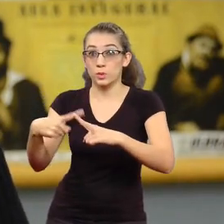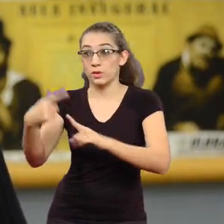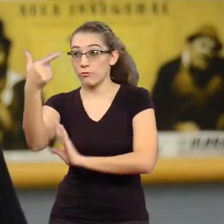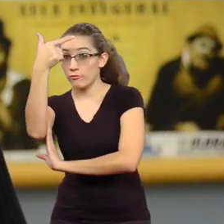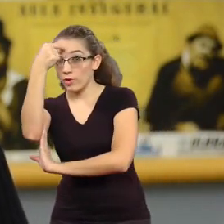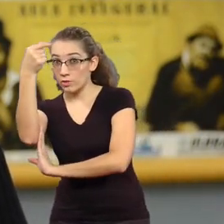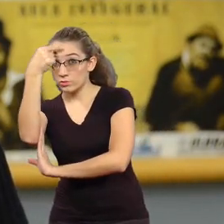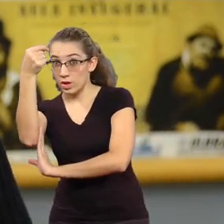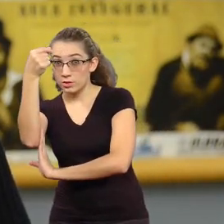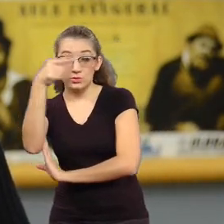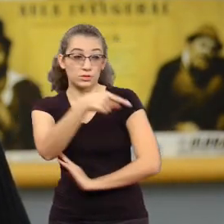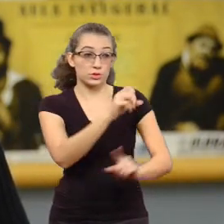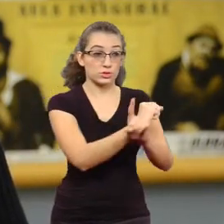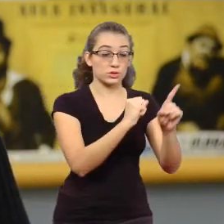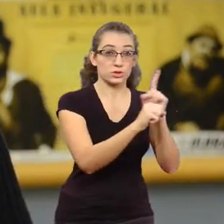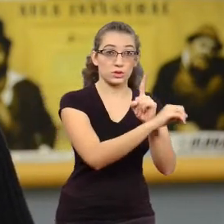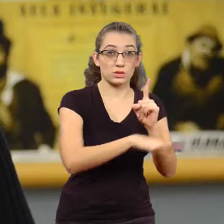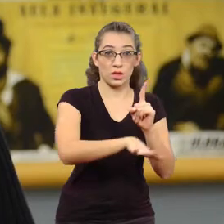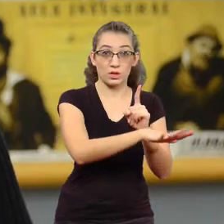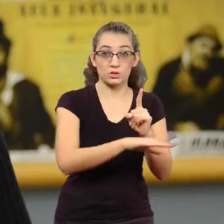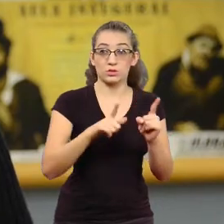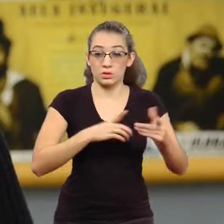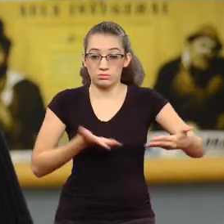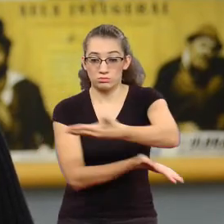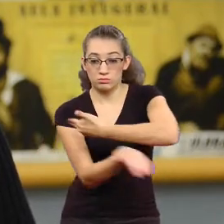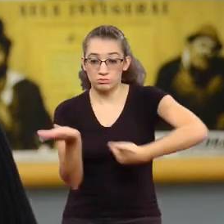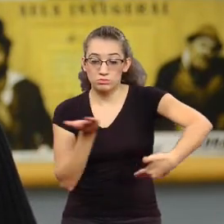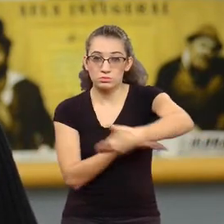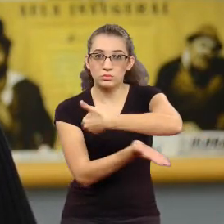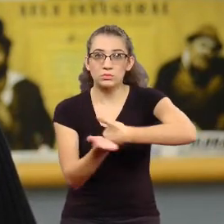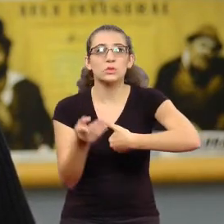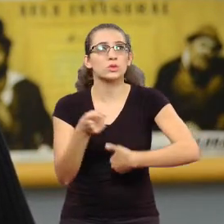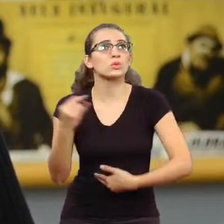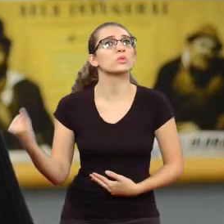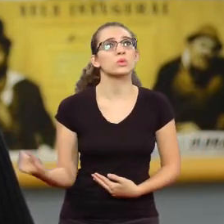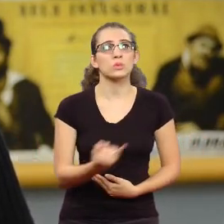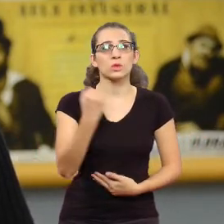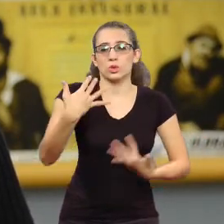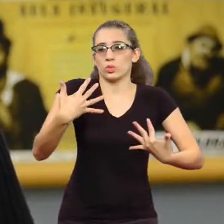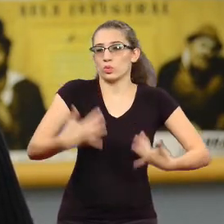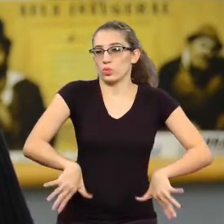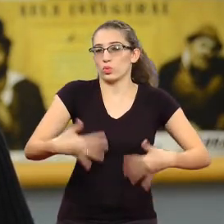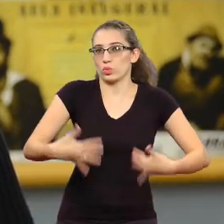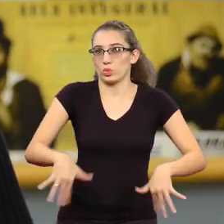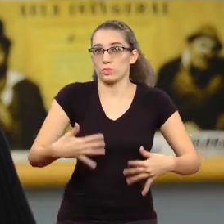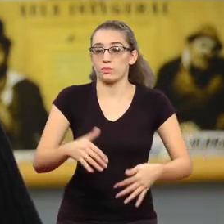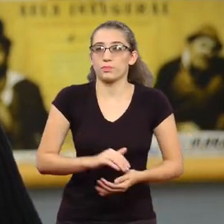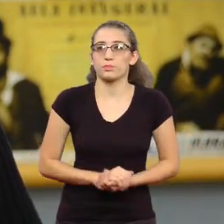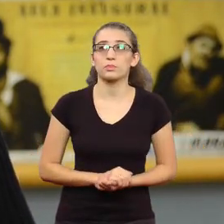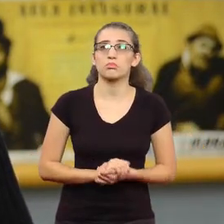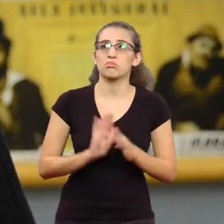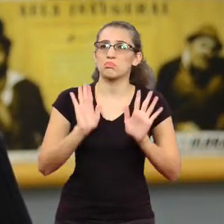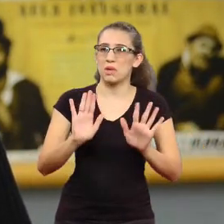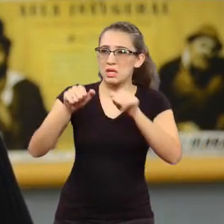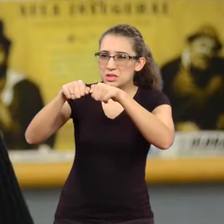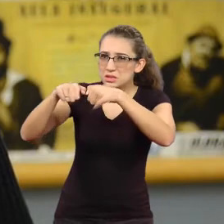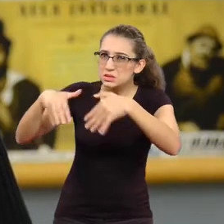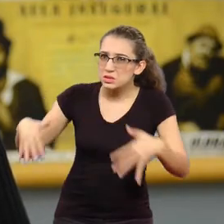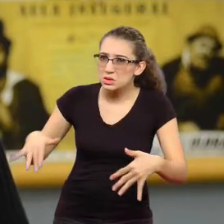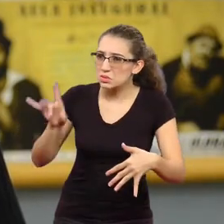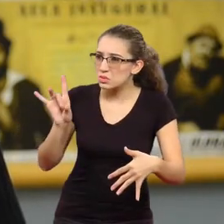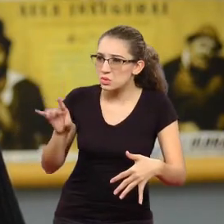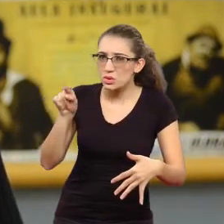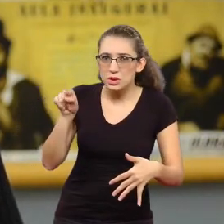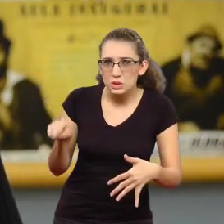troca entre universidade e sociedade é bastante sadia. Mas as extensões não